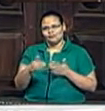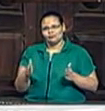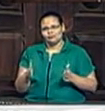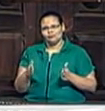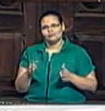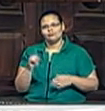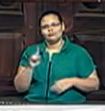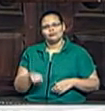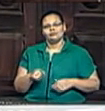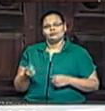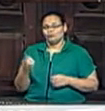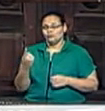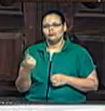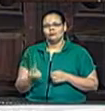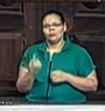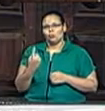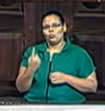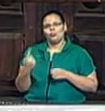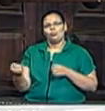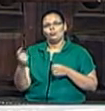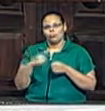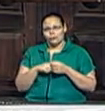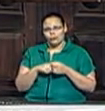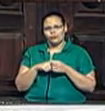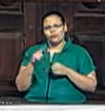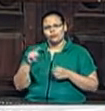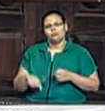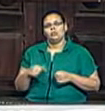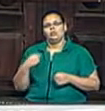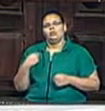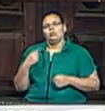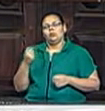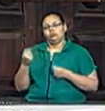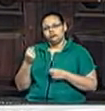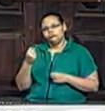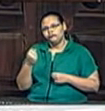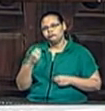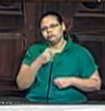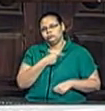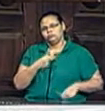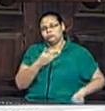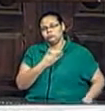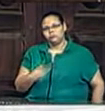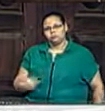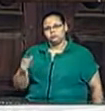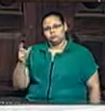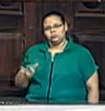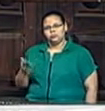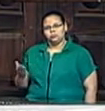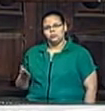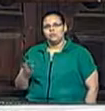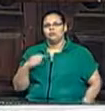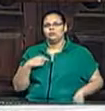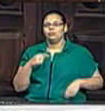Uma medida foi devolvida ao Poder Executivo há 10 dias atrás por flagrante